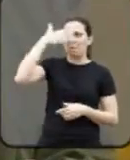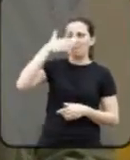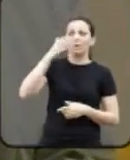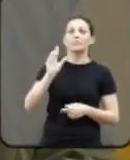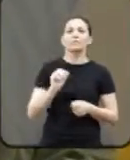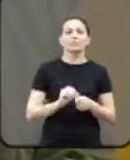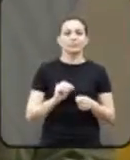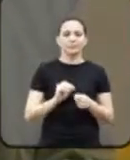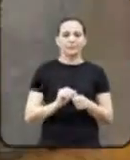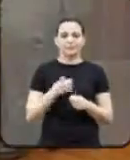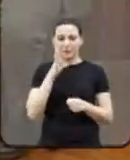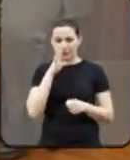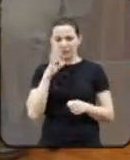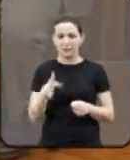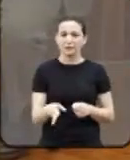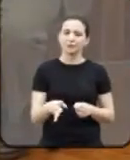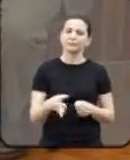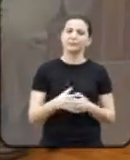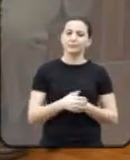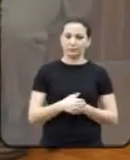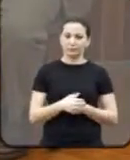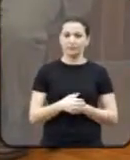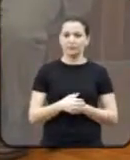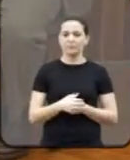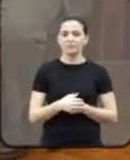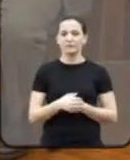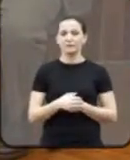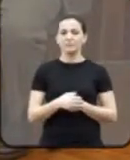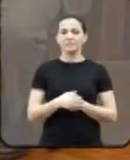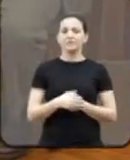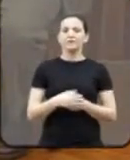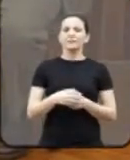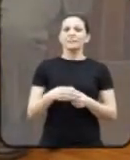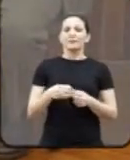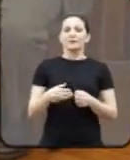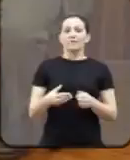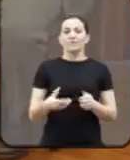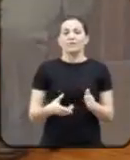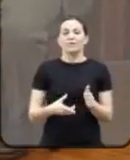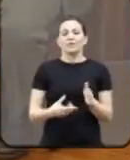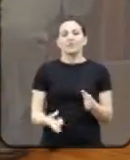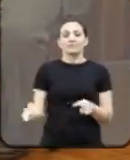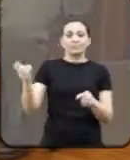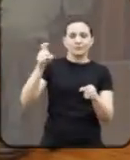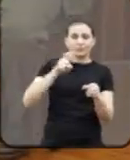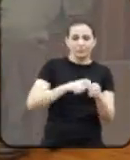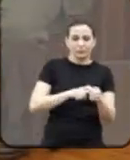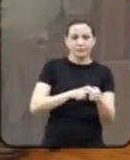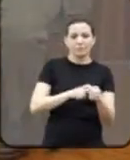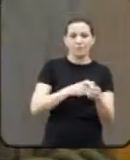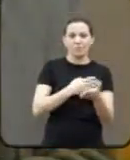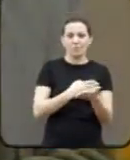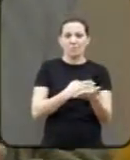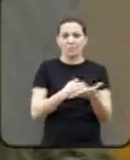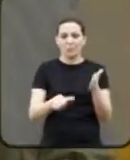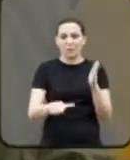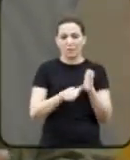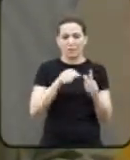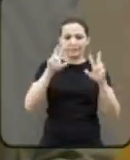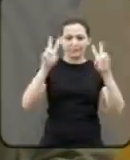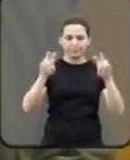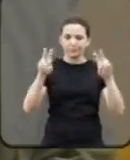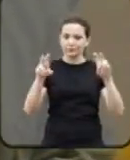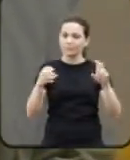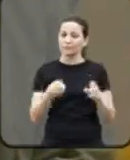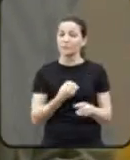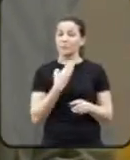prova. Então, sem prova, a gente não tinha como entrar em ação, né? Então, voltando ao assunto inicial, ótimo que o